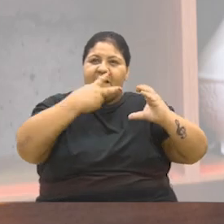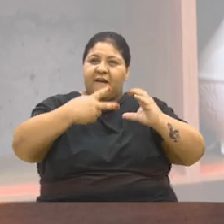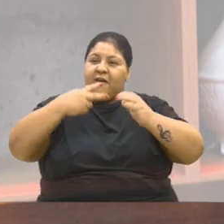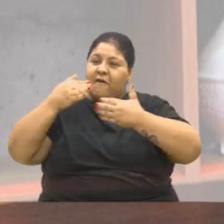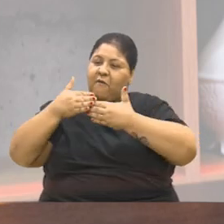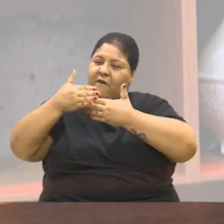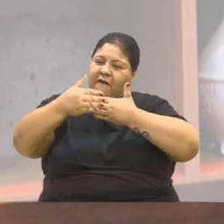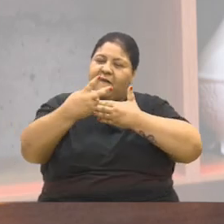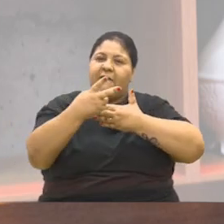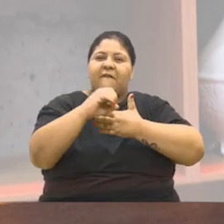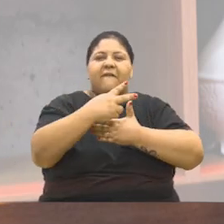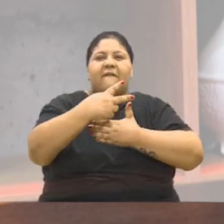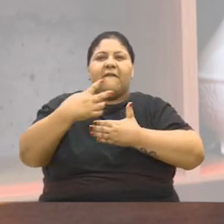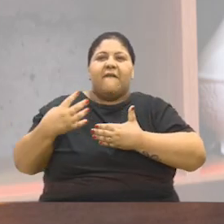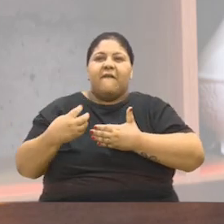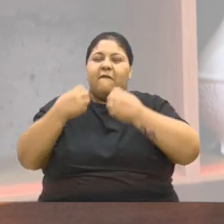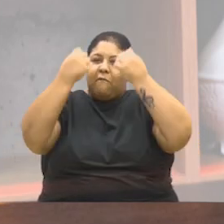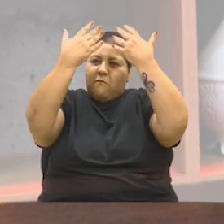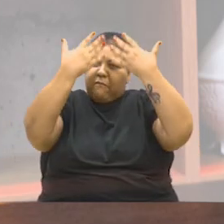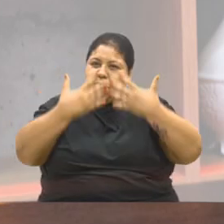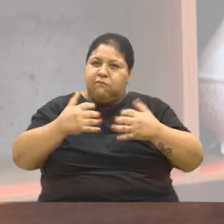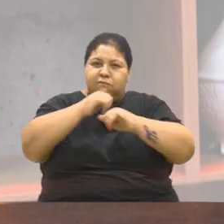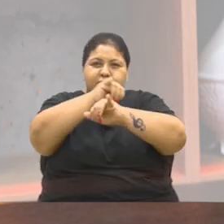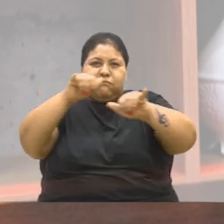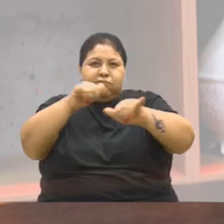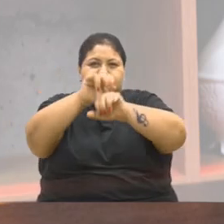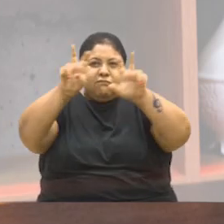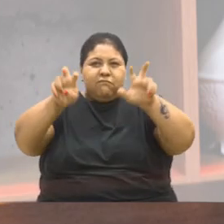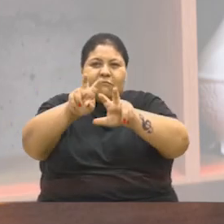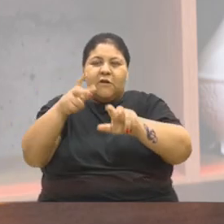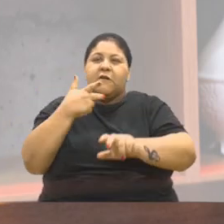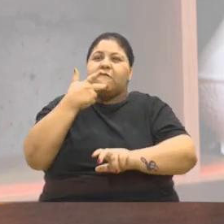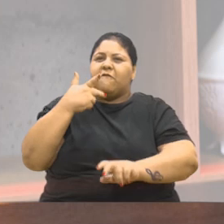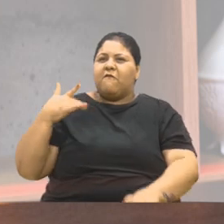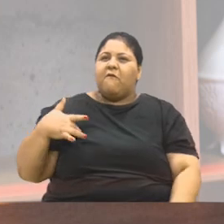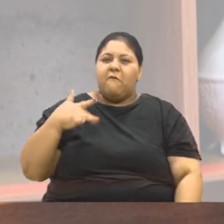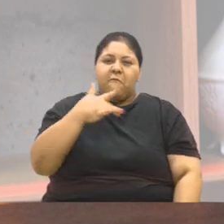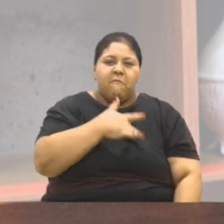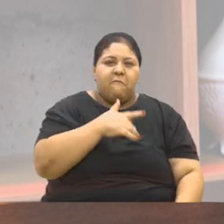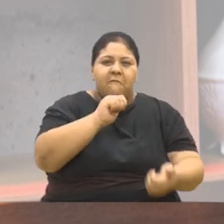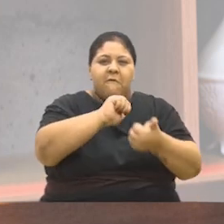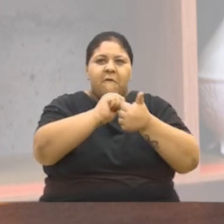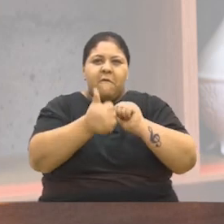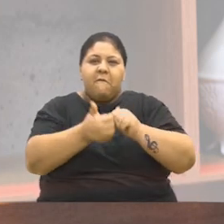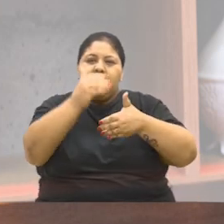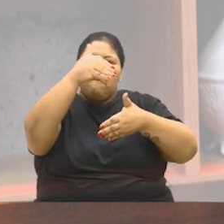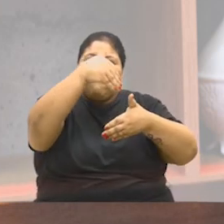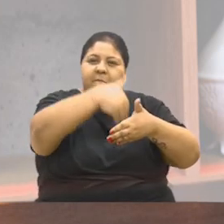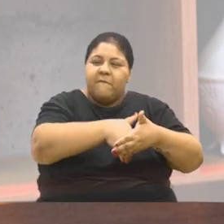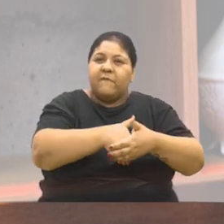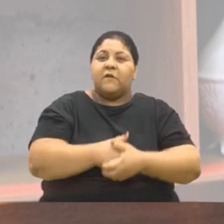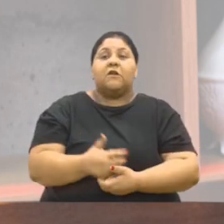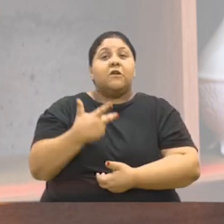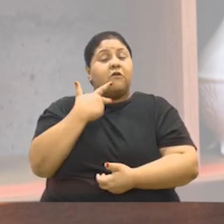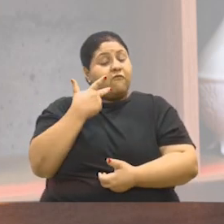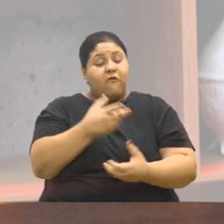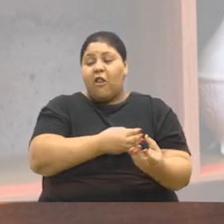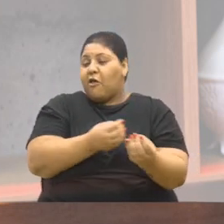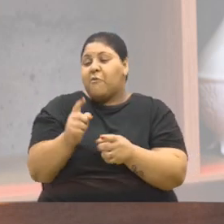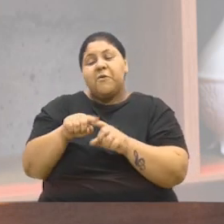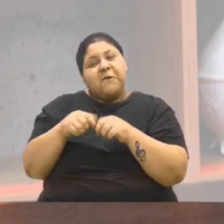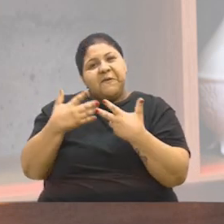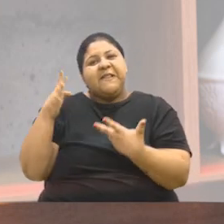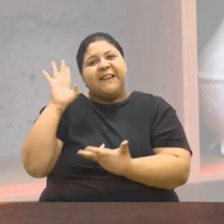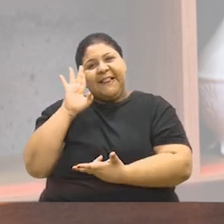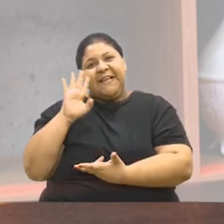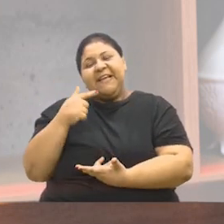do Legislativo que ao longo de 2024 trouxe diversos assuntos. A gente falou de saúde, de esporte, de eleições, a